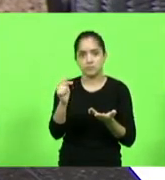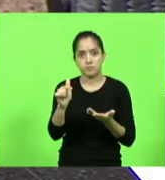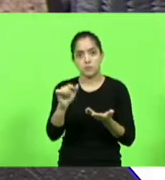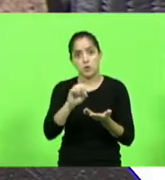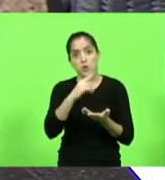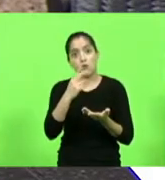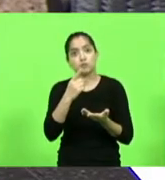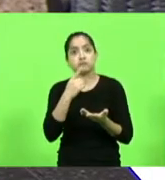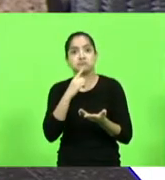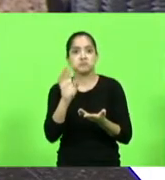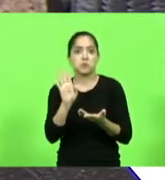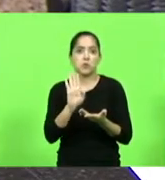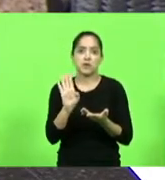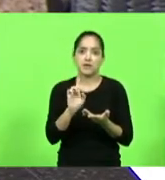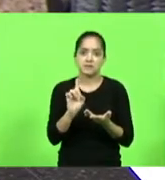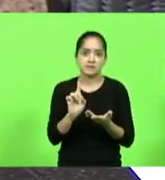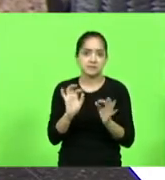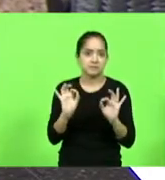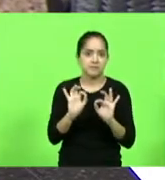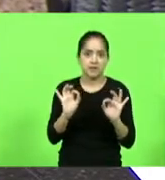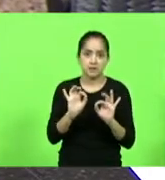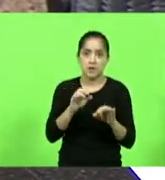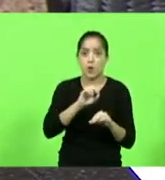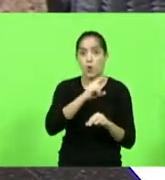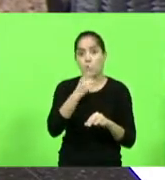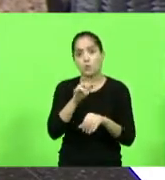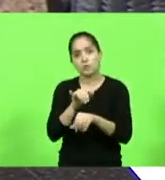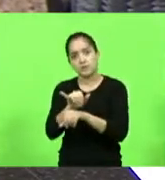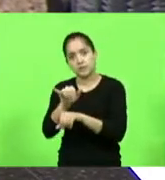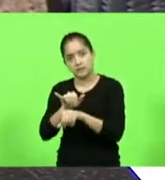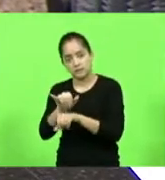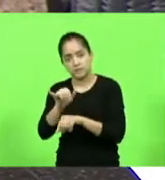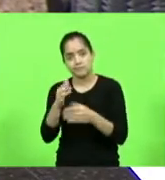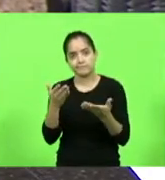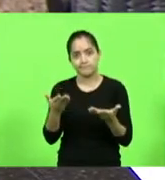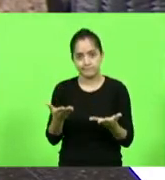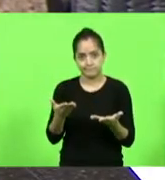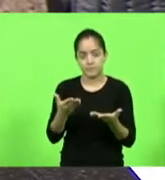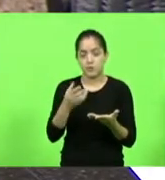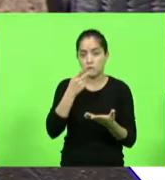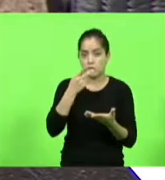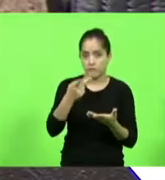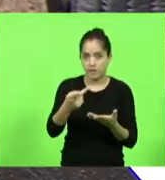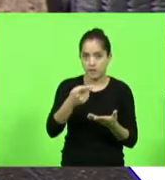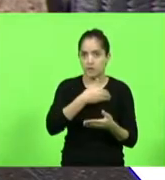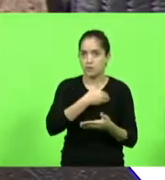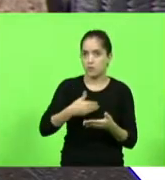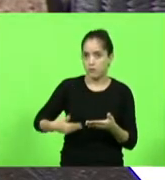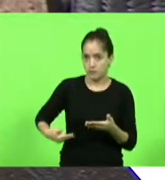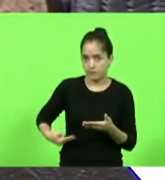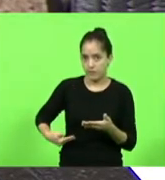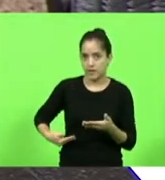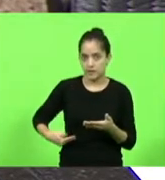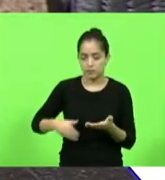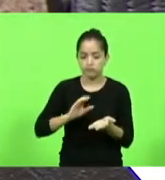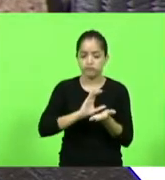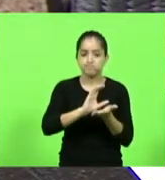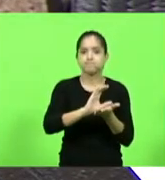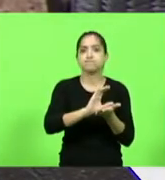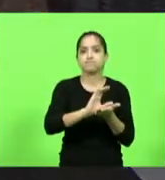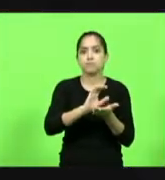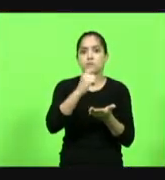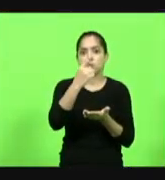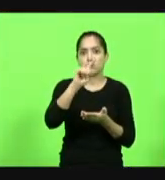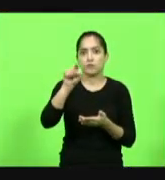as contas do Estado ou está tentando enganar você. Como eu falei, o governo recebeu